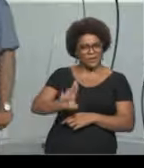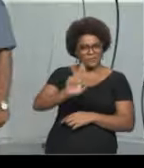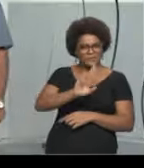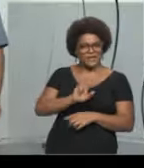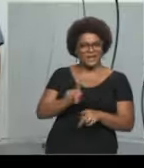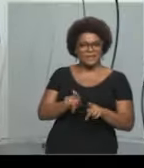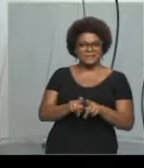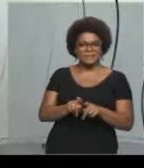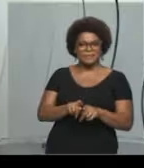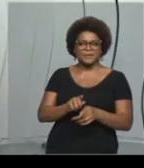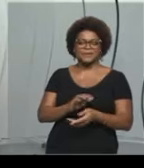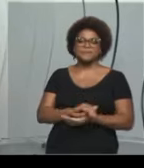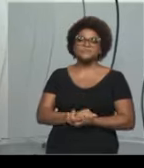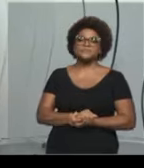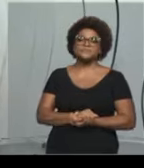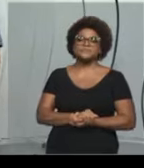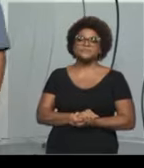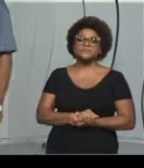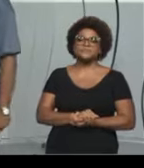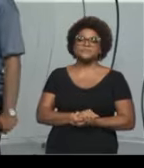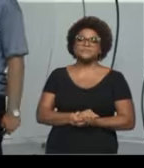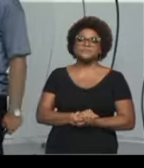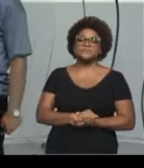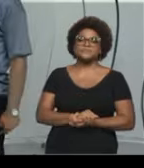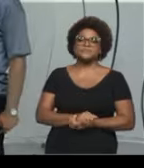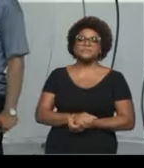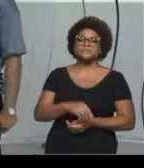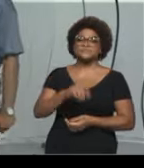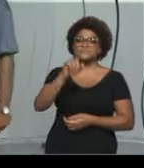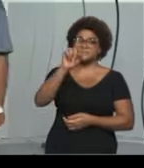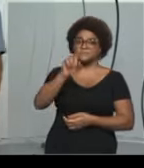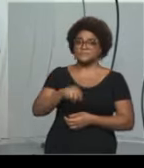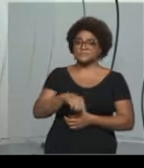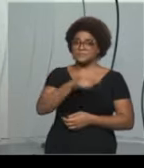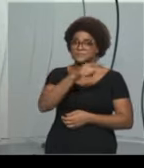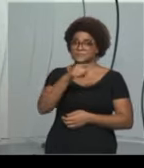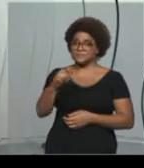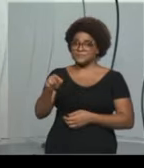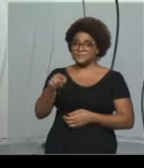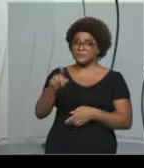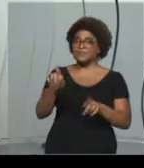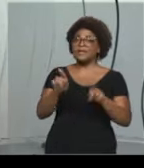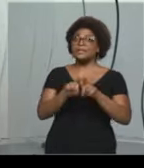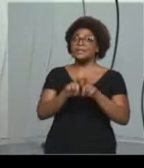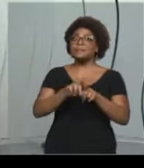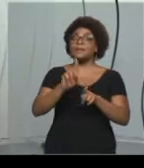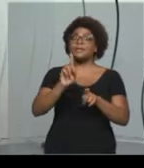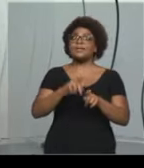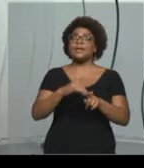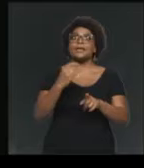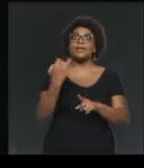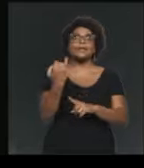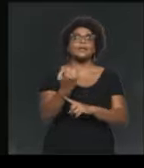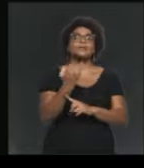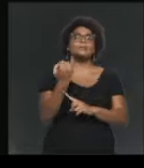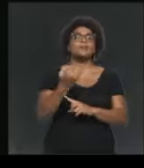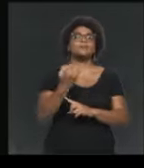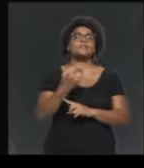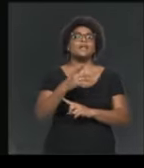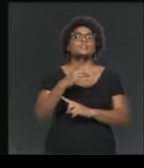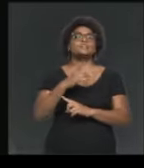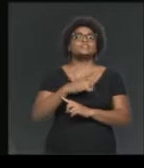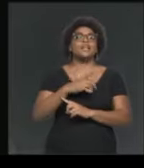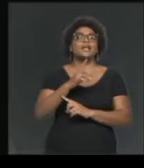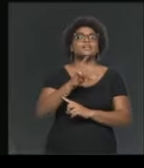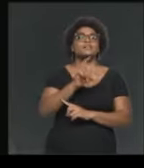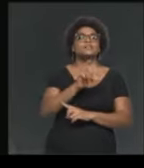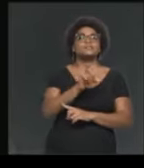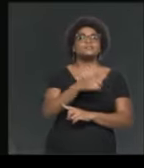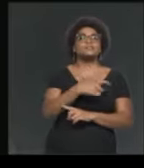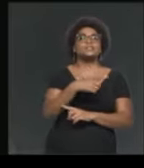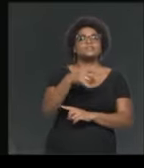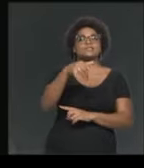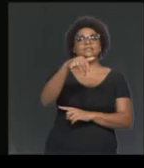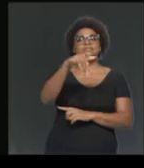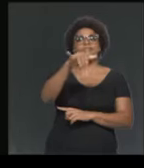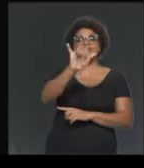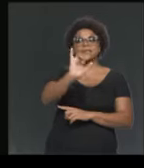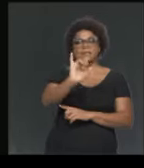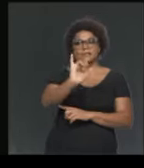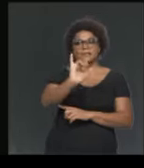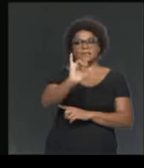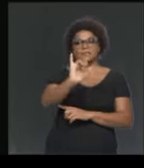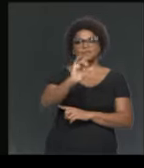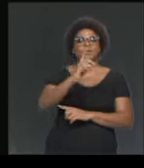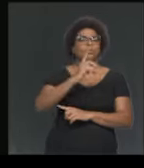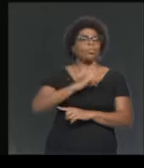Gráficos são uma parte muito importante, né? E aí que entra, né, o plano cartesiano, né, o plano x, y. Nós vamos ver,